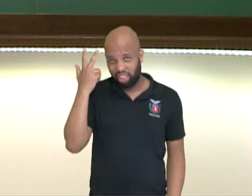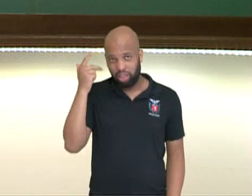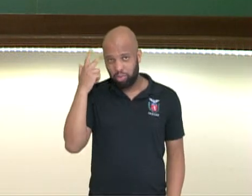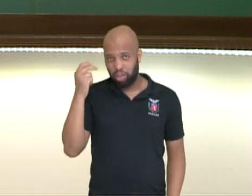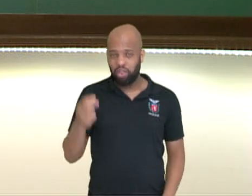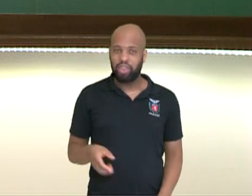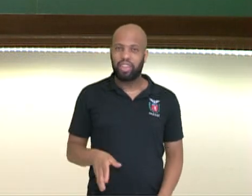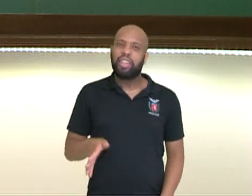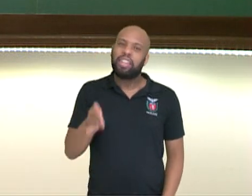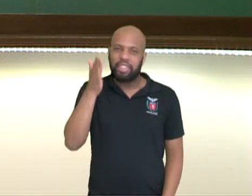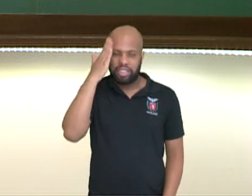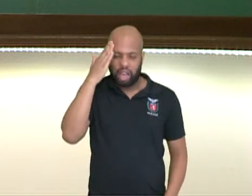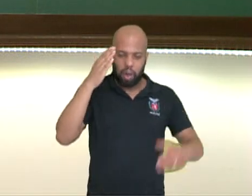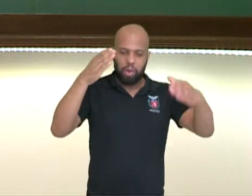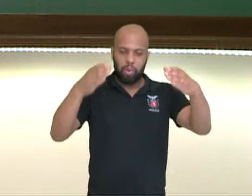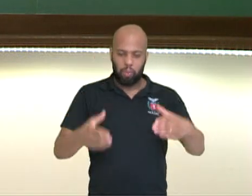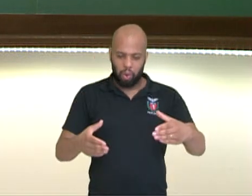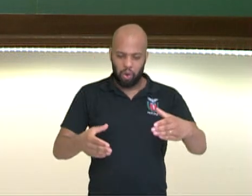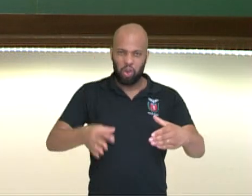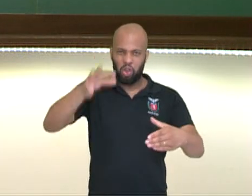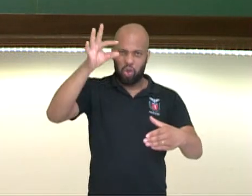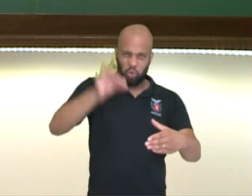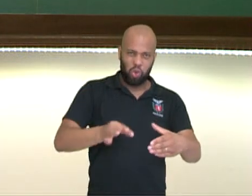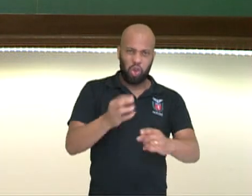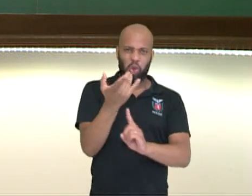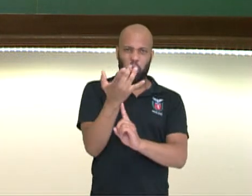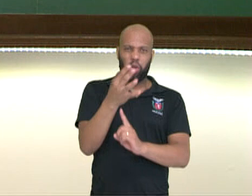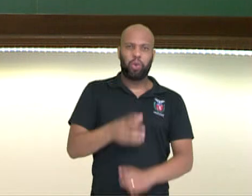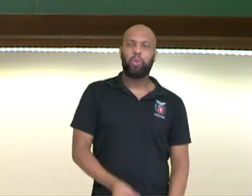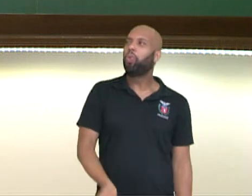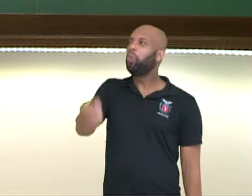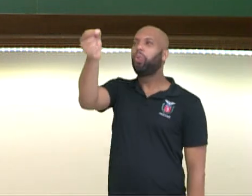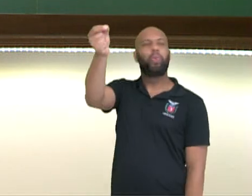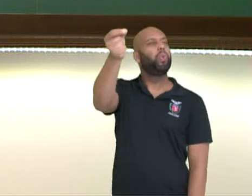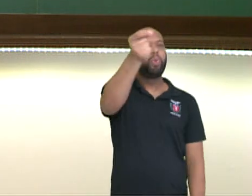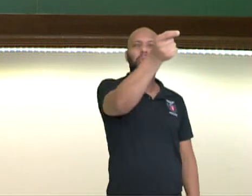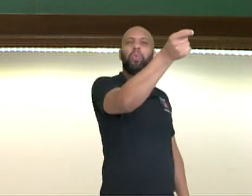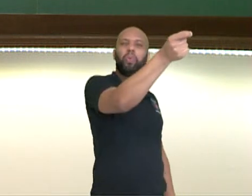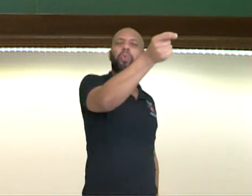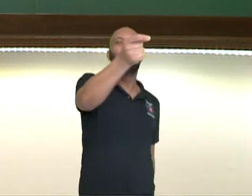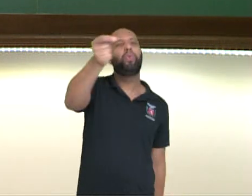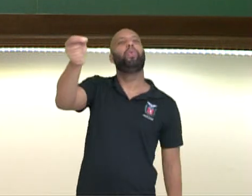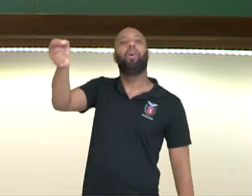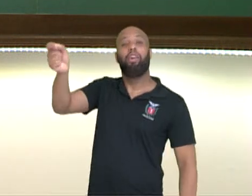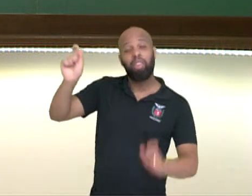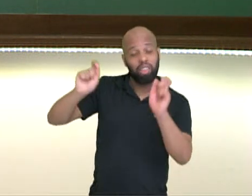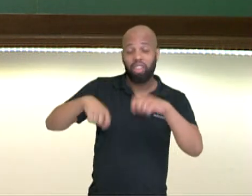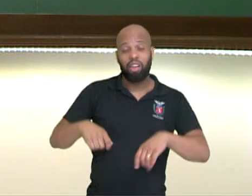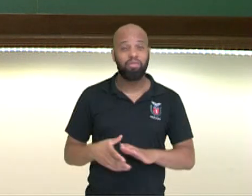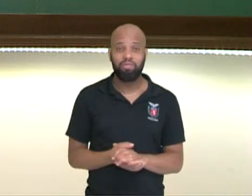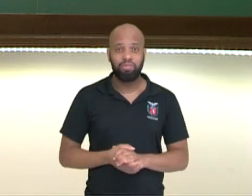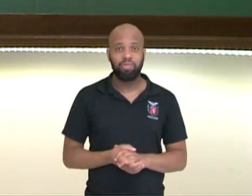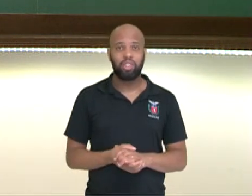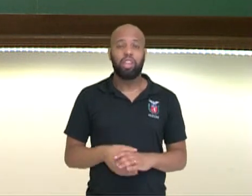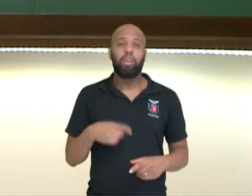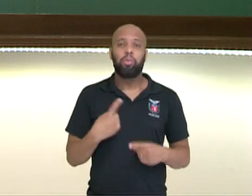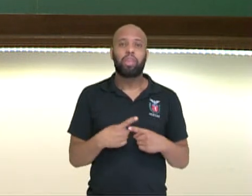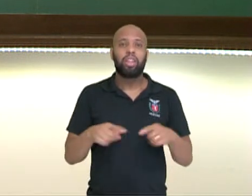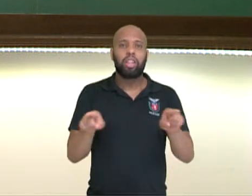mas é casos raros. Normalmente não queima, né? Essas faísquinhas de vela de aniversário também não queima. A criança sopra